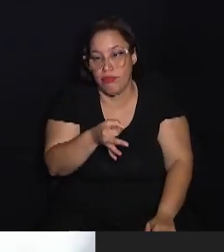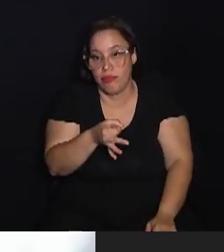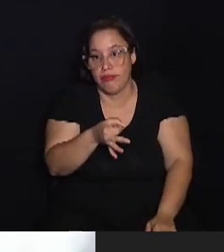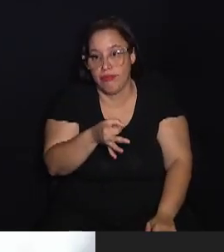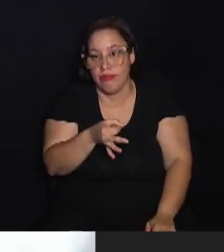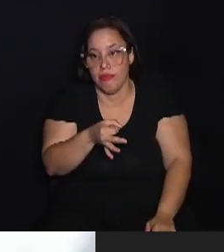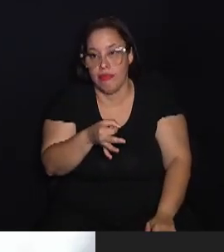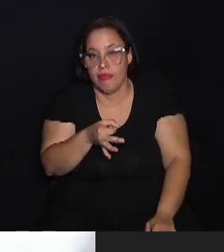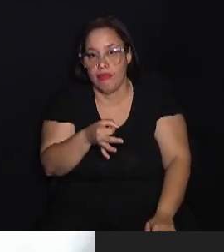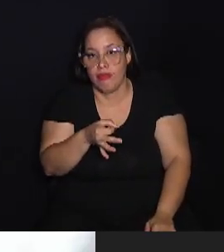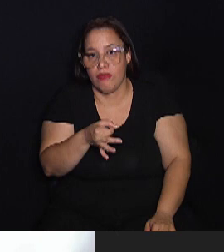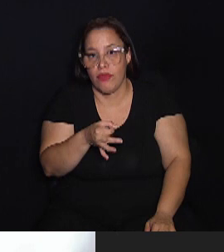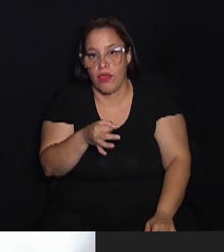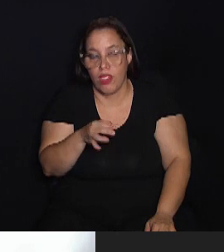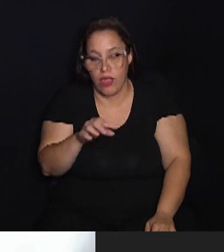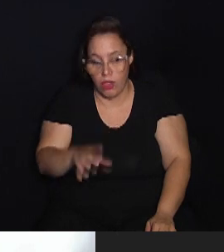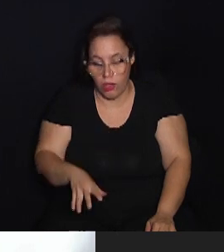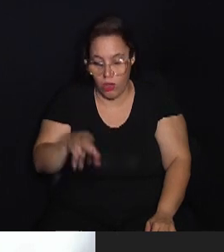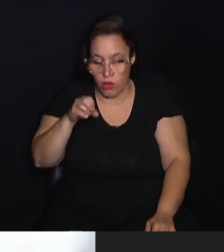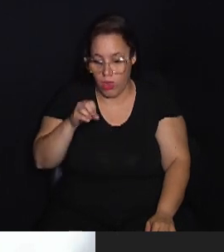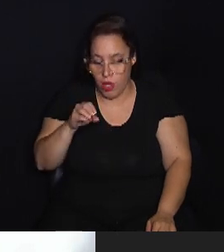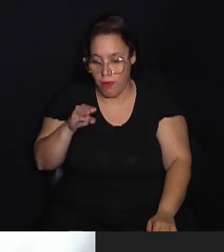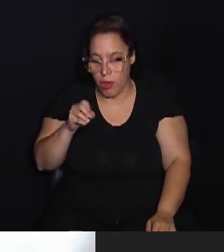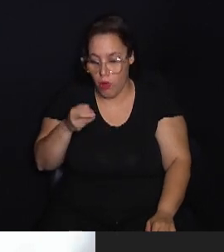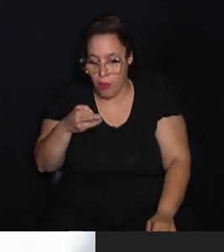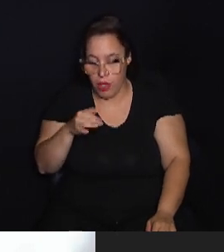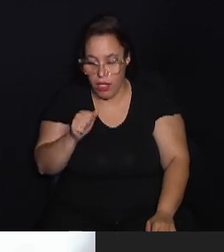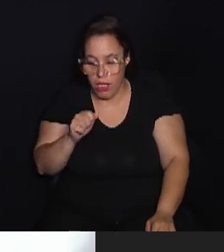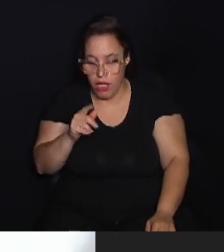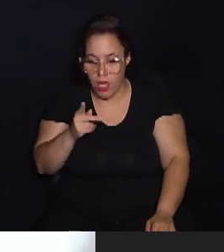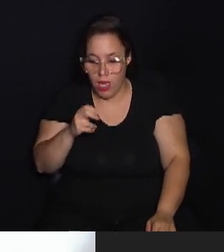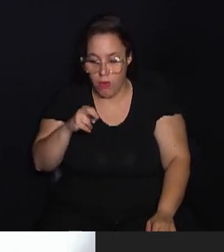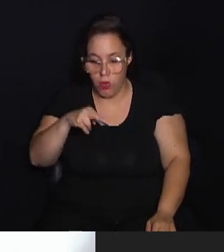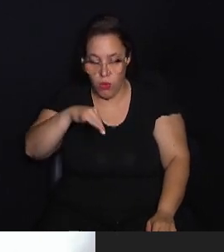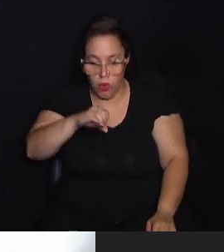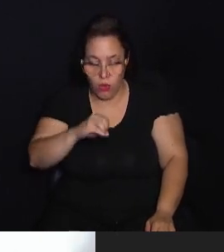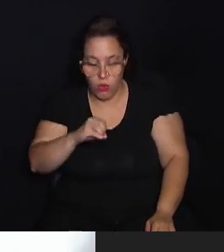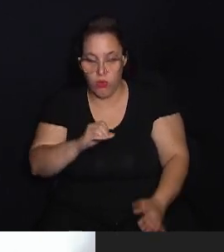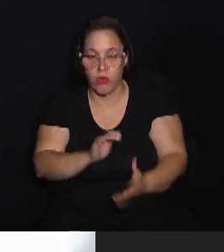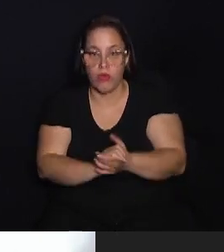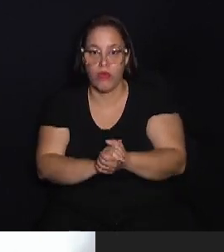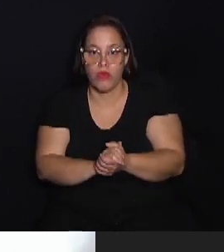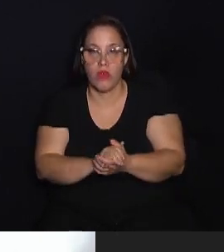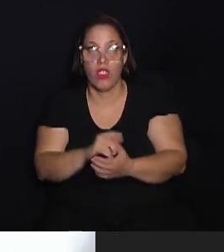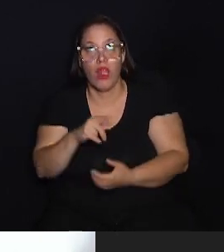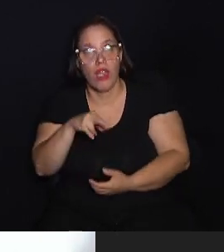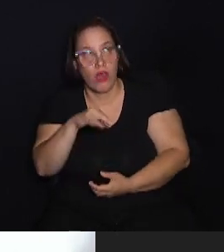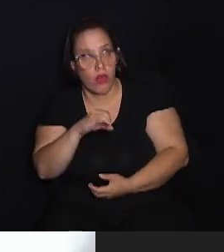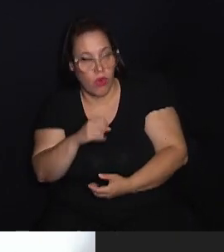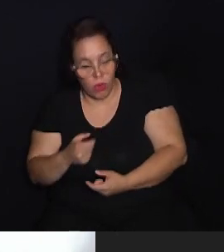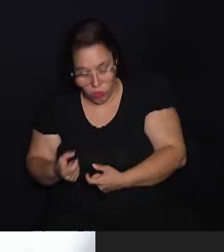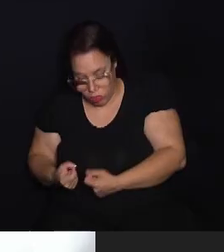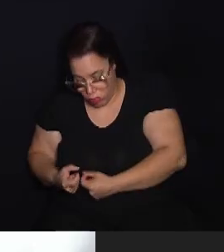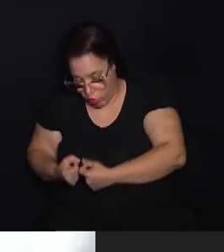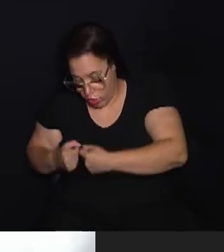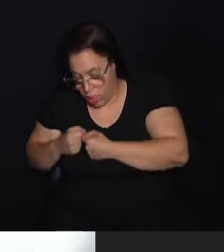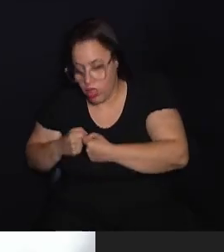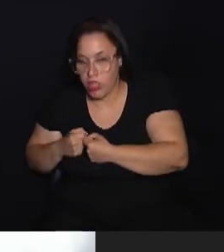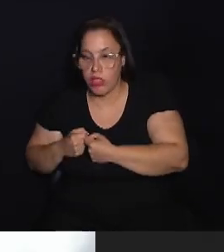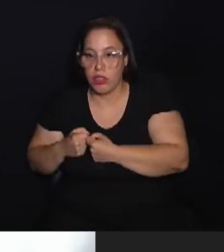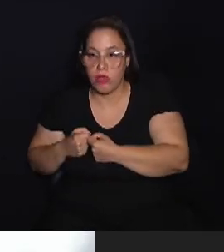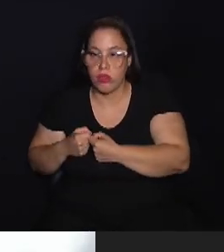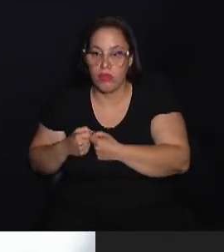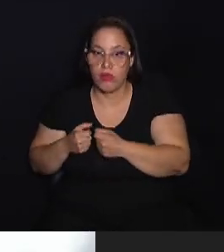Então, colhe-se a biópsia, faz a imunohistoquímica. Na imunohistoquímica do câncer de mama,